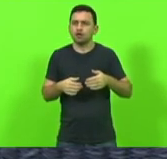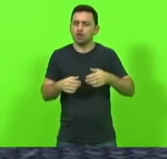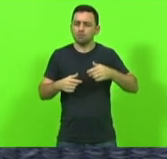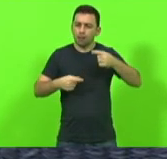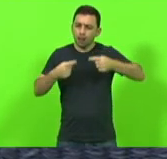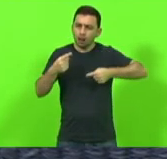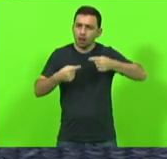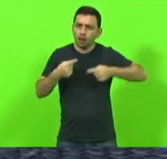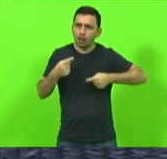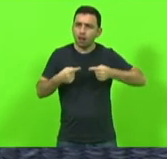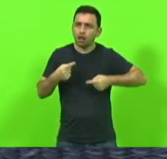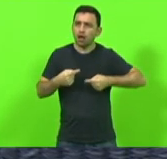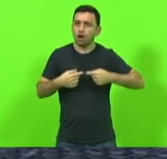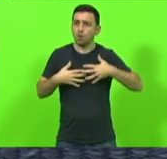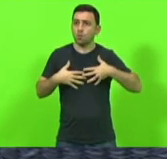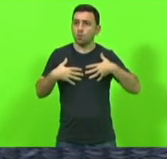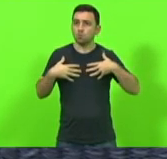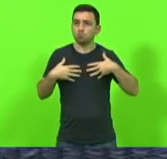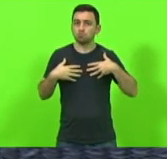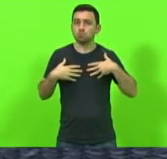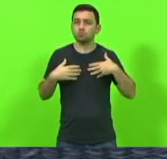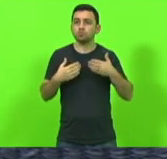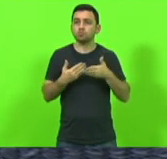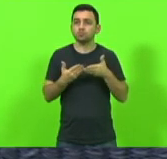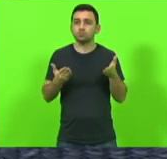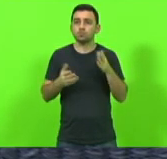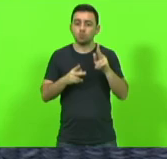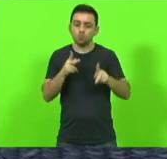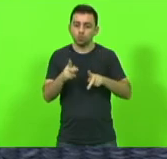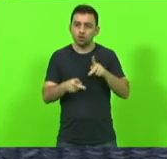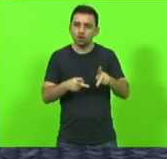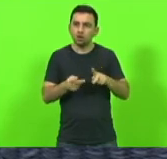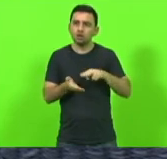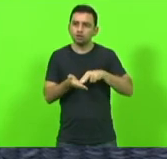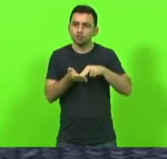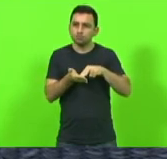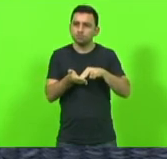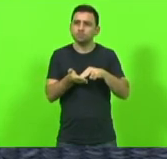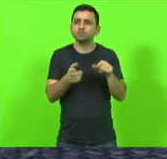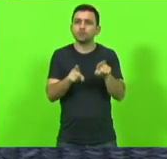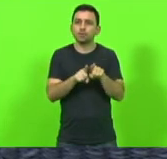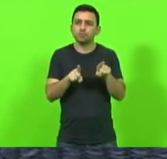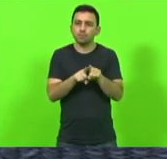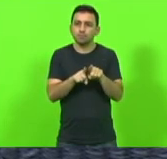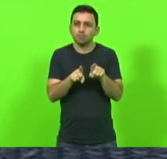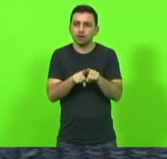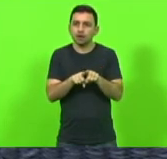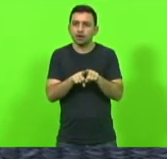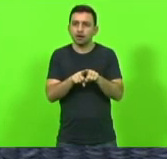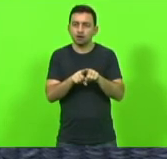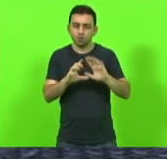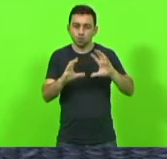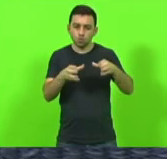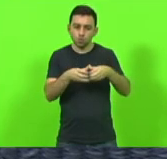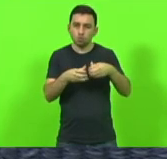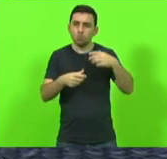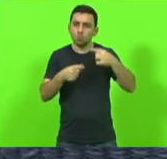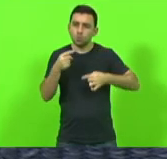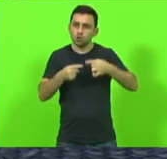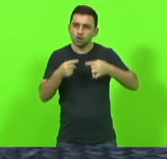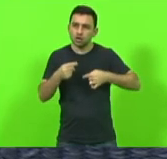e orgulham sensivelmente não só o povo de Navegantes, mas também toda a classe política